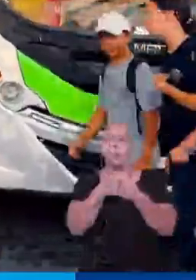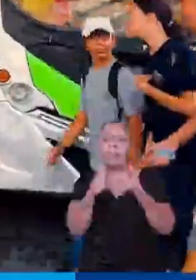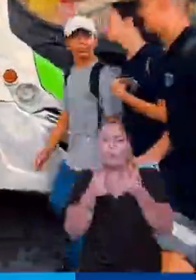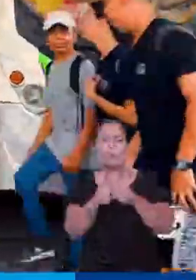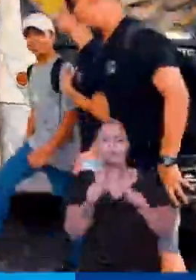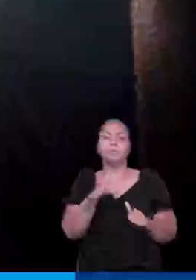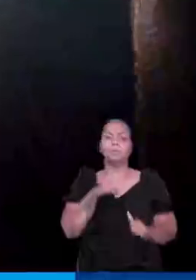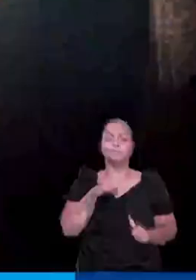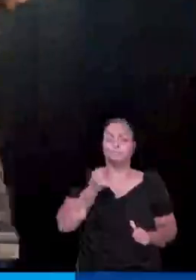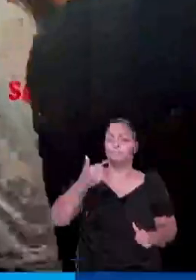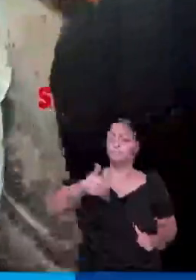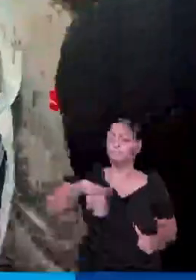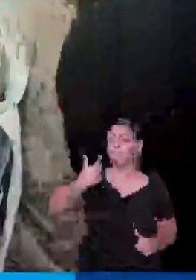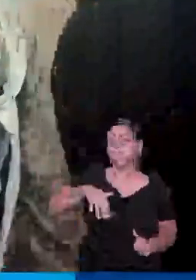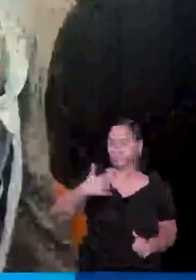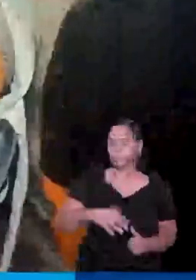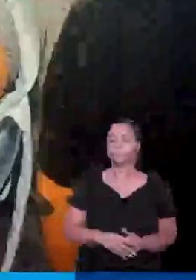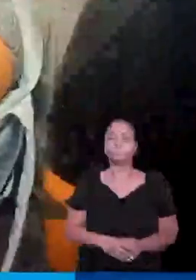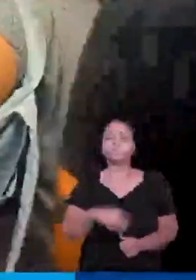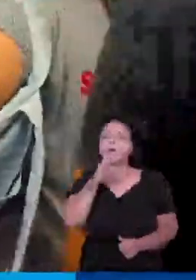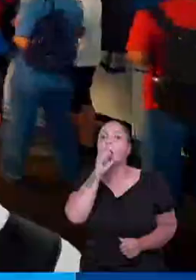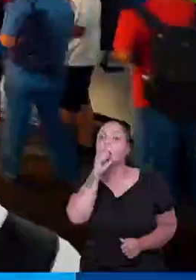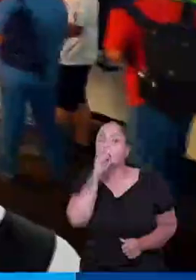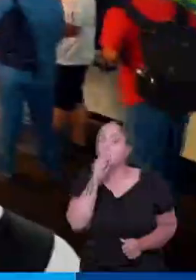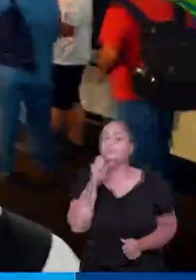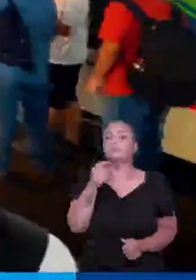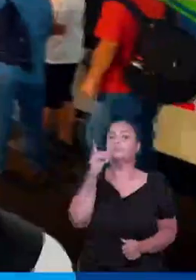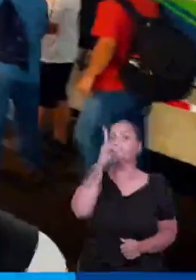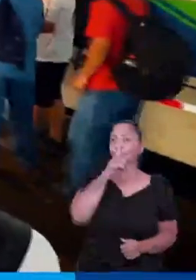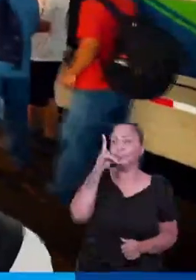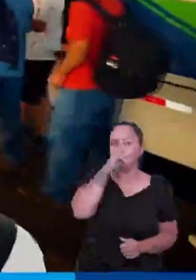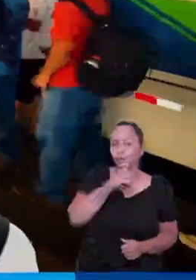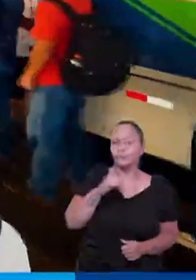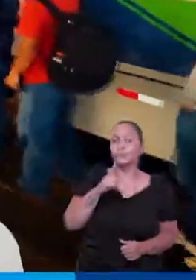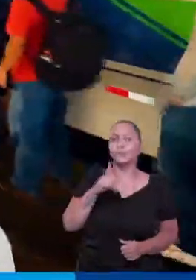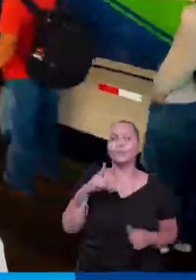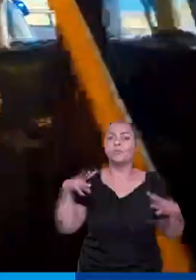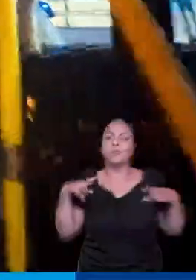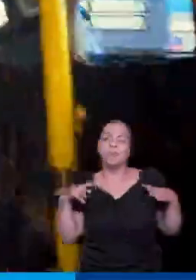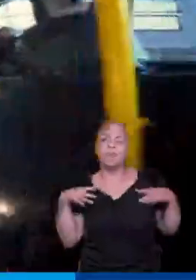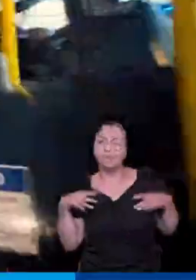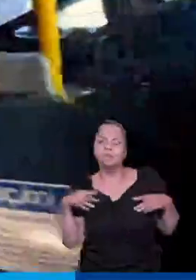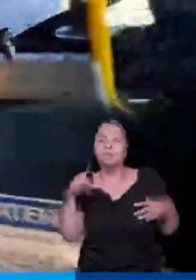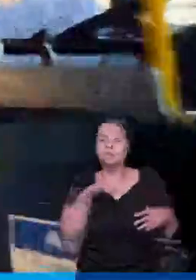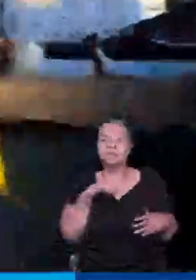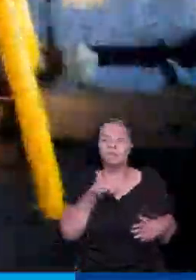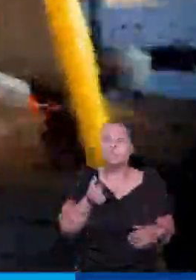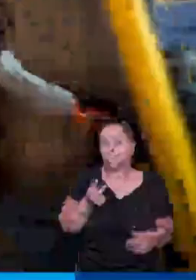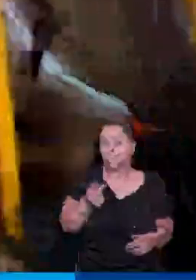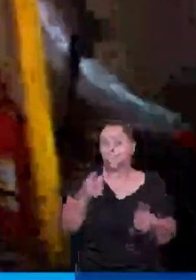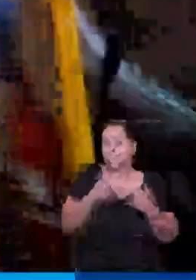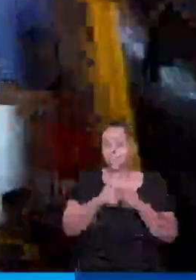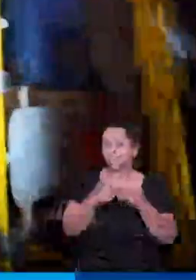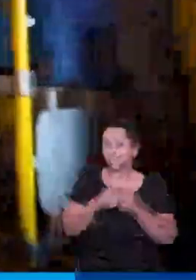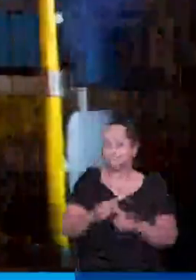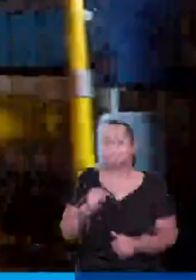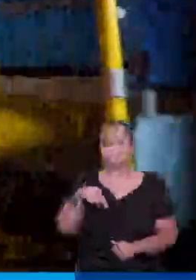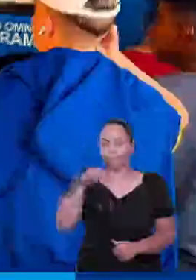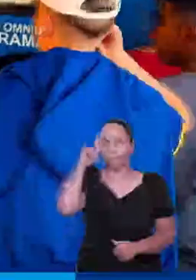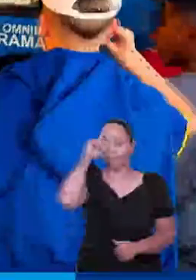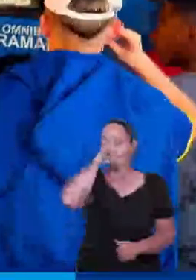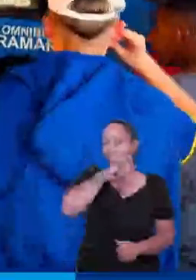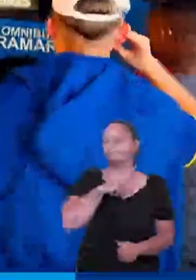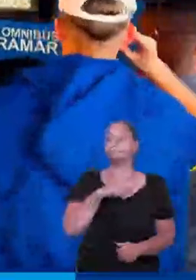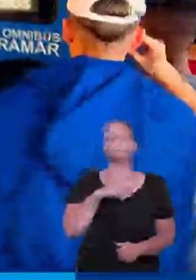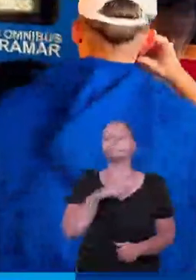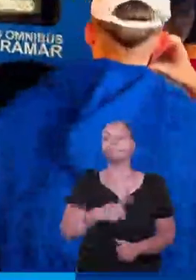ônibus. A passagem está muitíssimo cara mesmo. Dia de sábado, poucos ônibus. Domingo nem se fala, então. E feriado também nem se fala. É muito difícil. O transporte